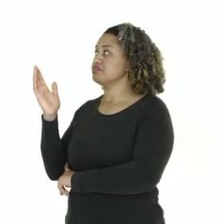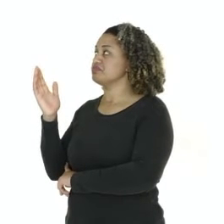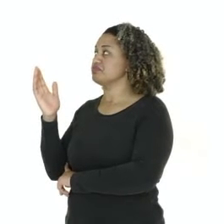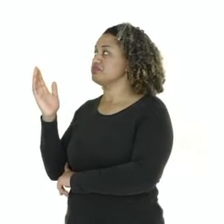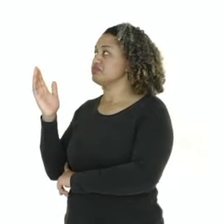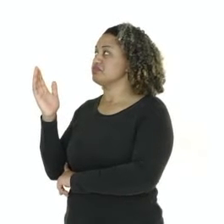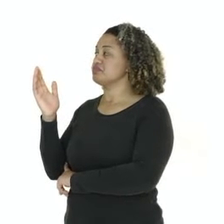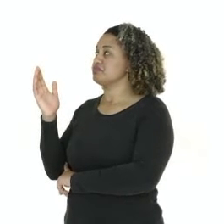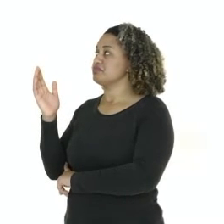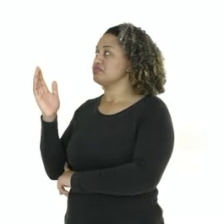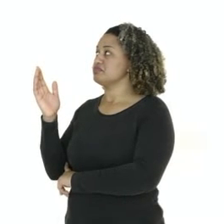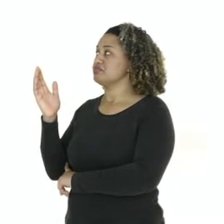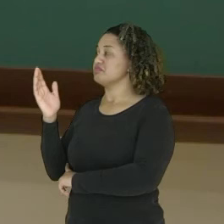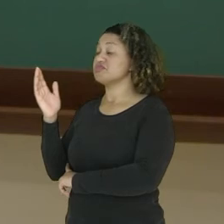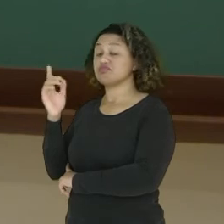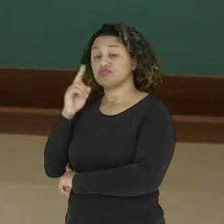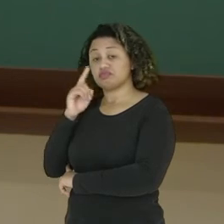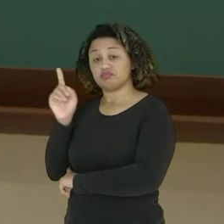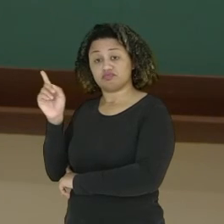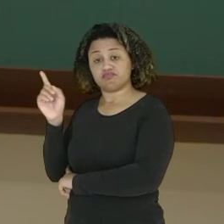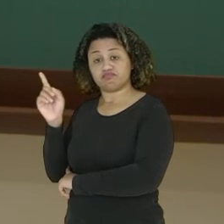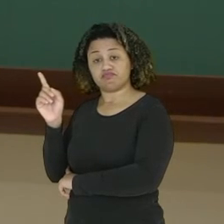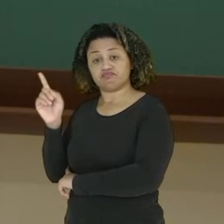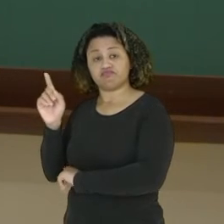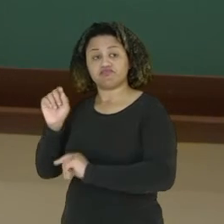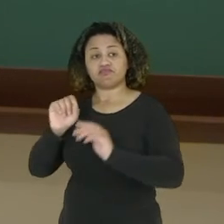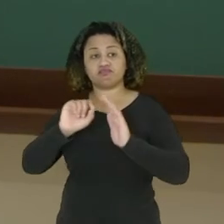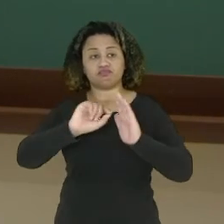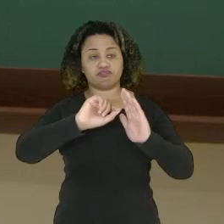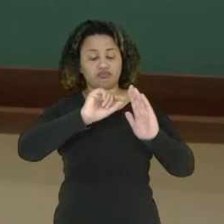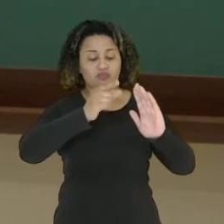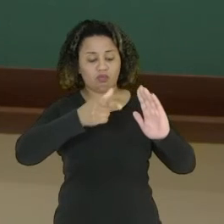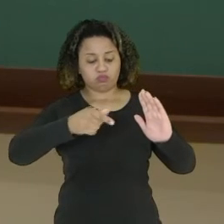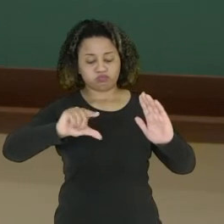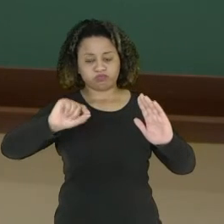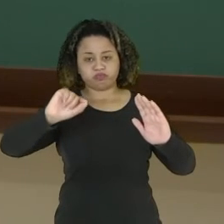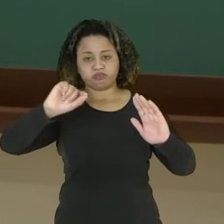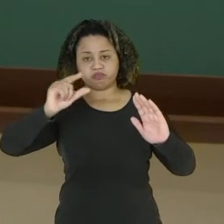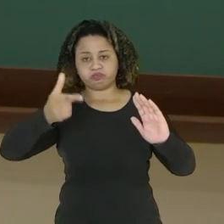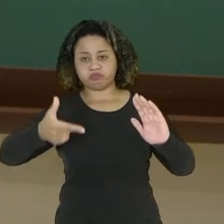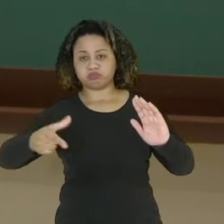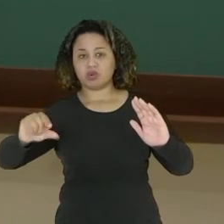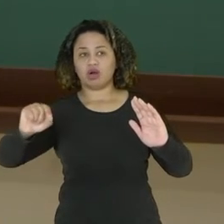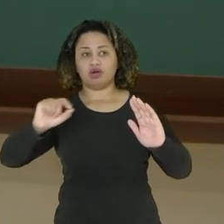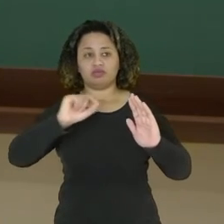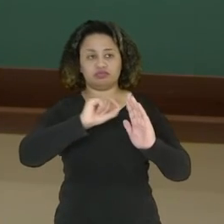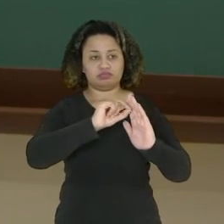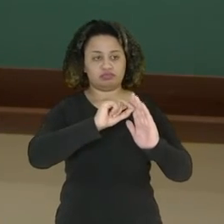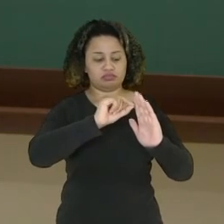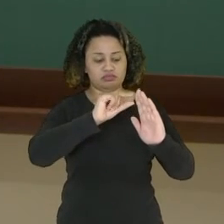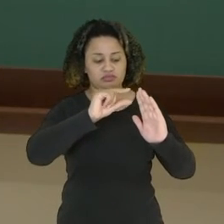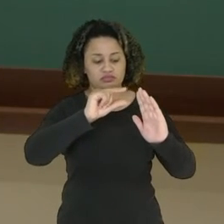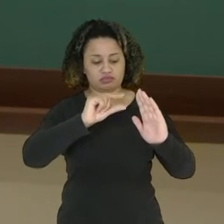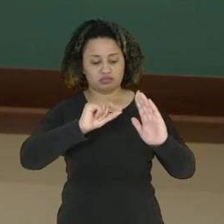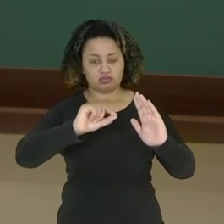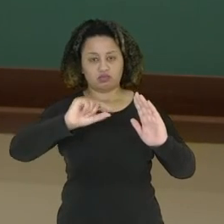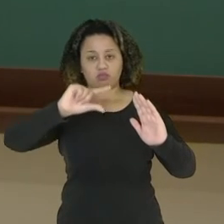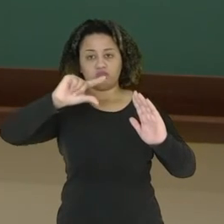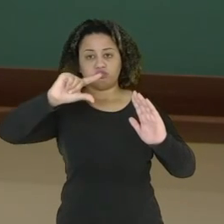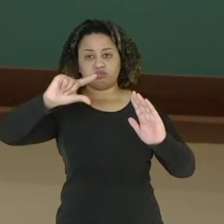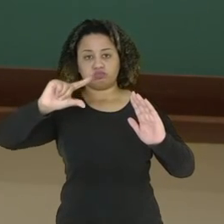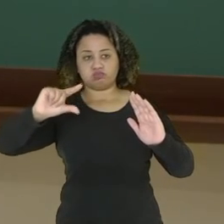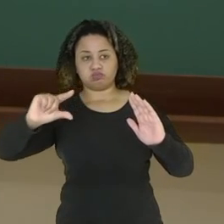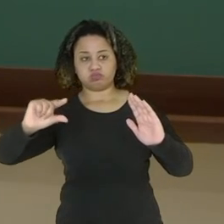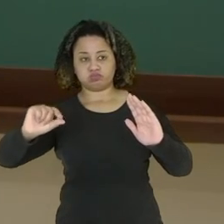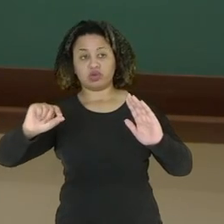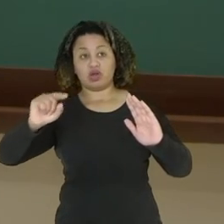prefiro falar numa linguagem mais coloquial que você entenda. Forma barrigas. Olha só, deixa eu mostrar aqui para você. Isso aqui vai